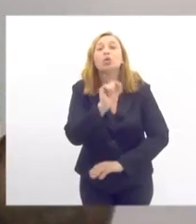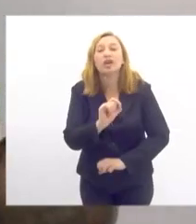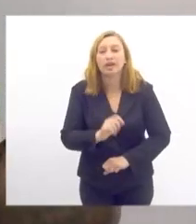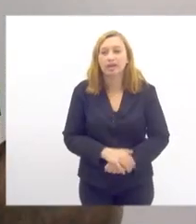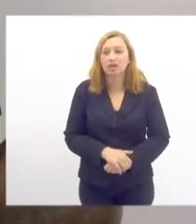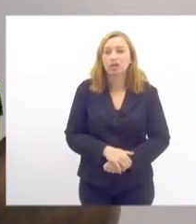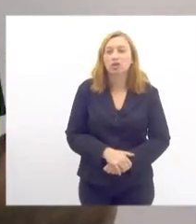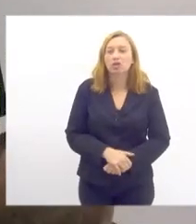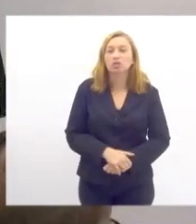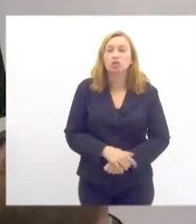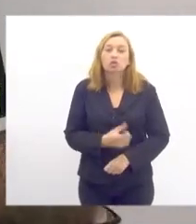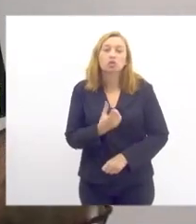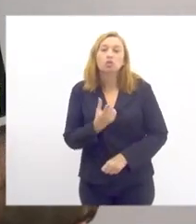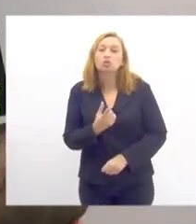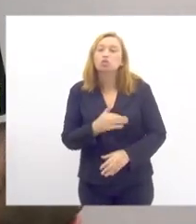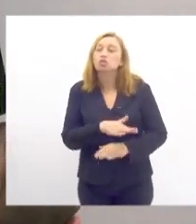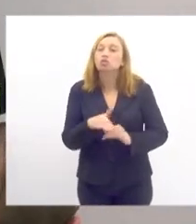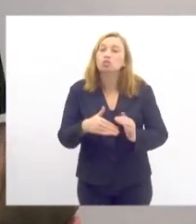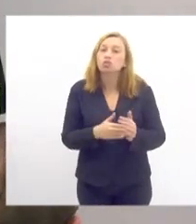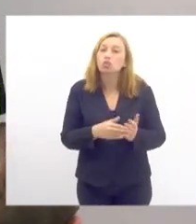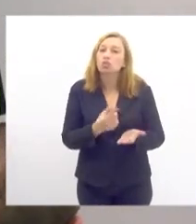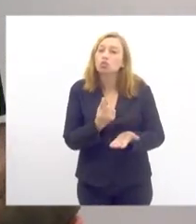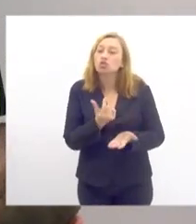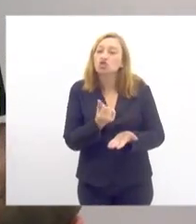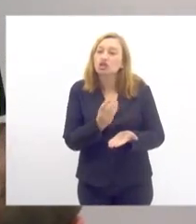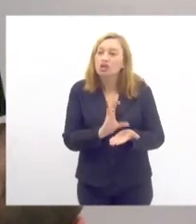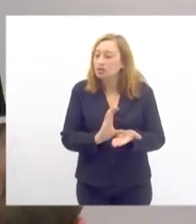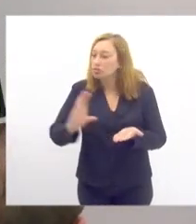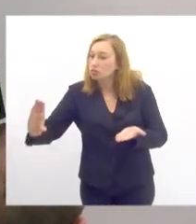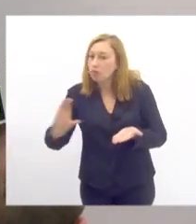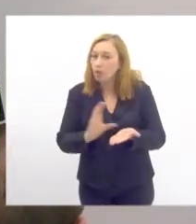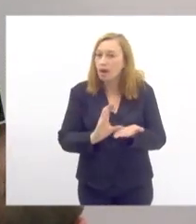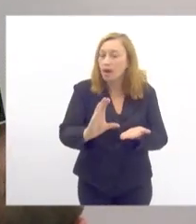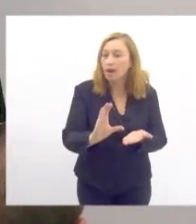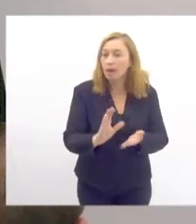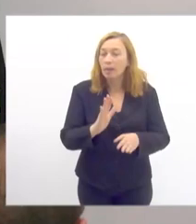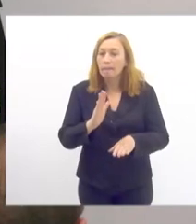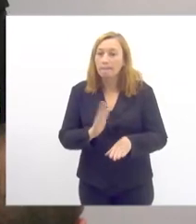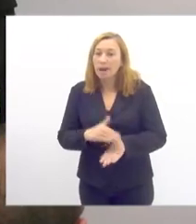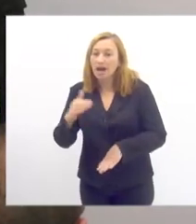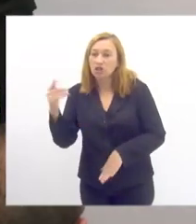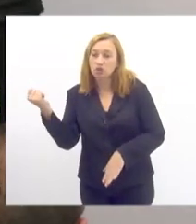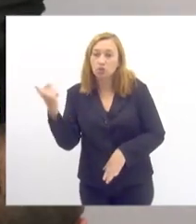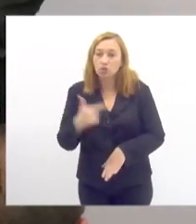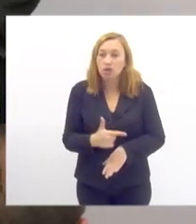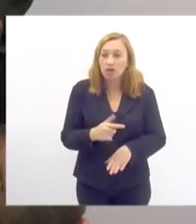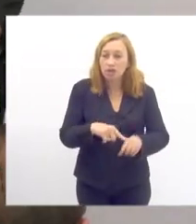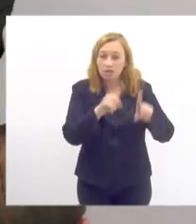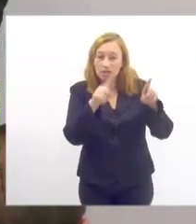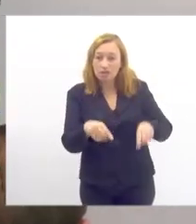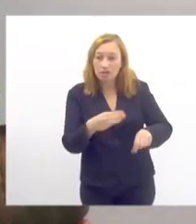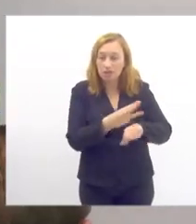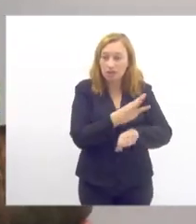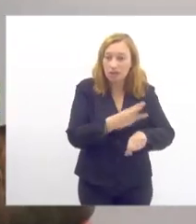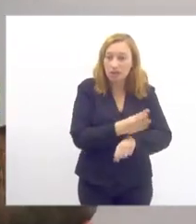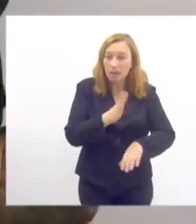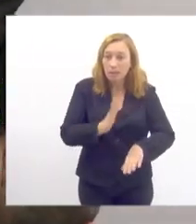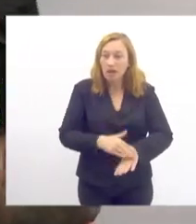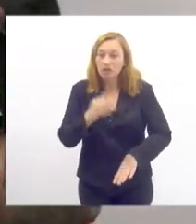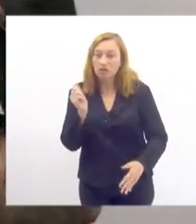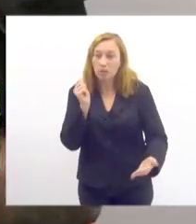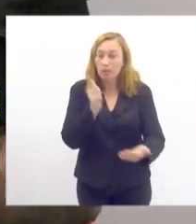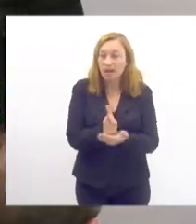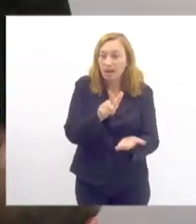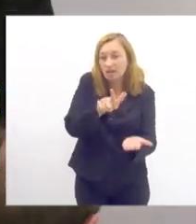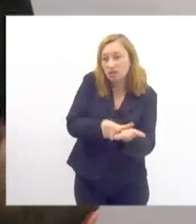aqui todos os valores repassados foi maior do que terceirizado, maior do que o pagamento de